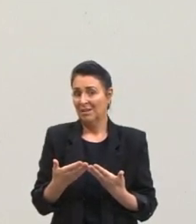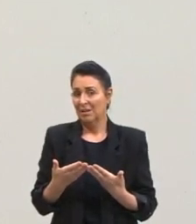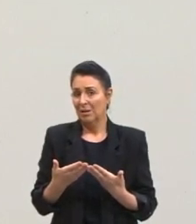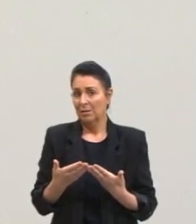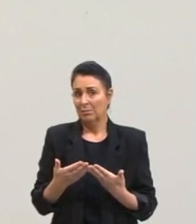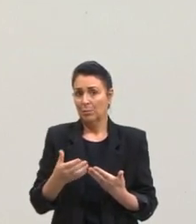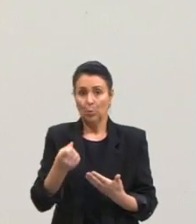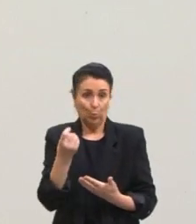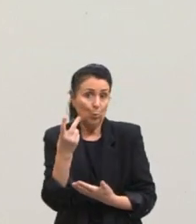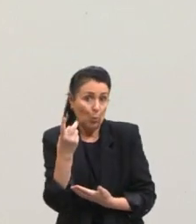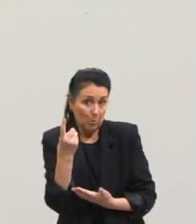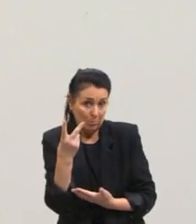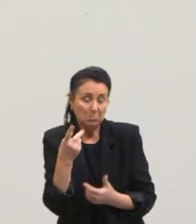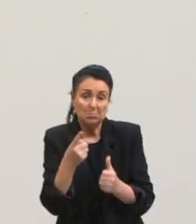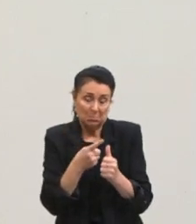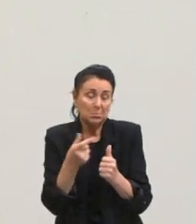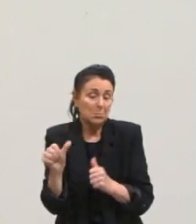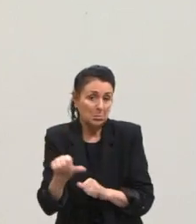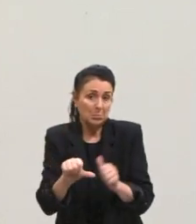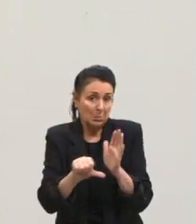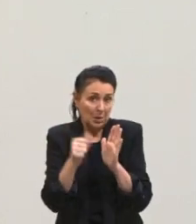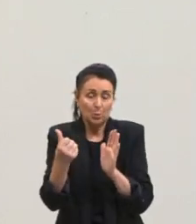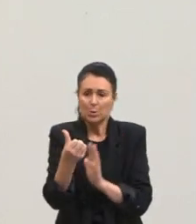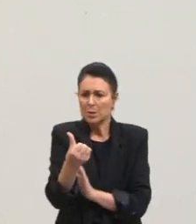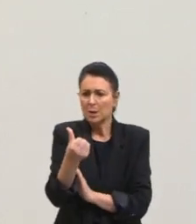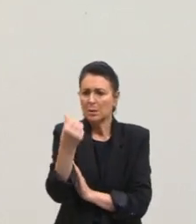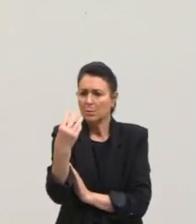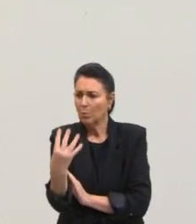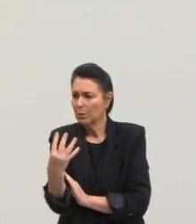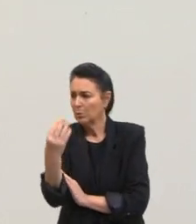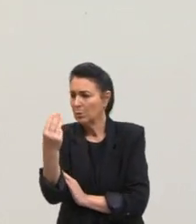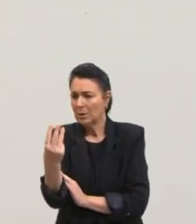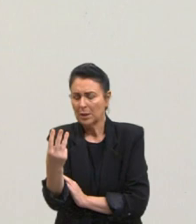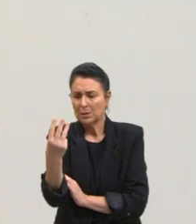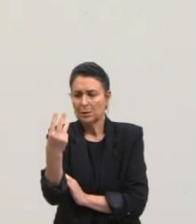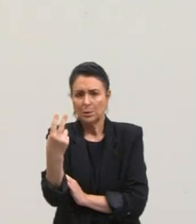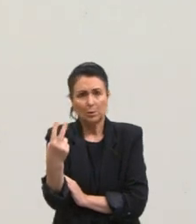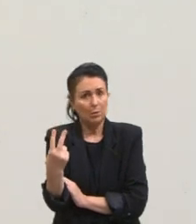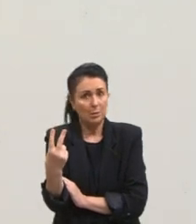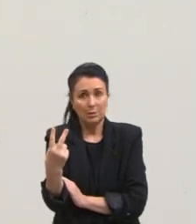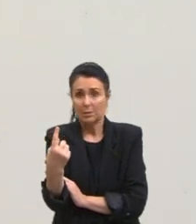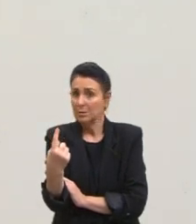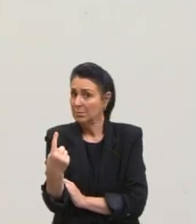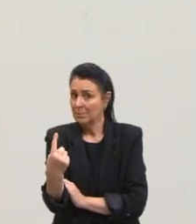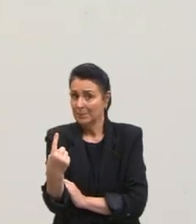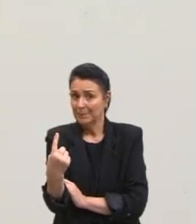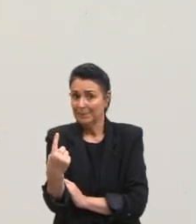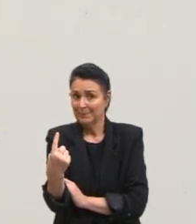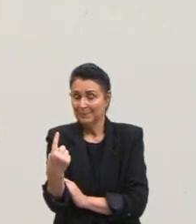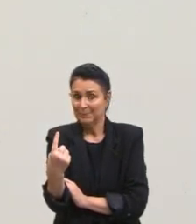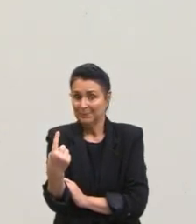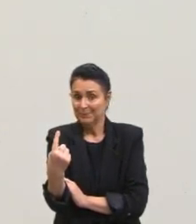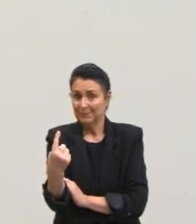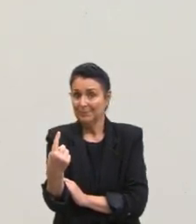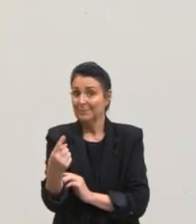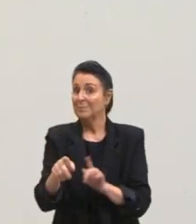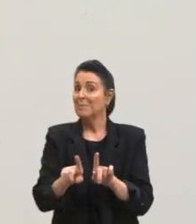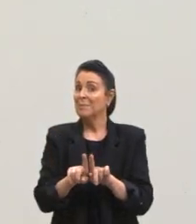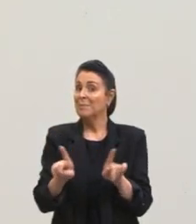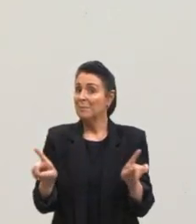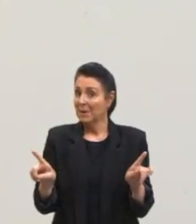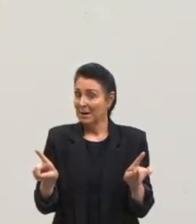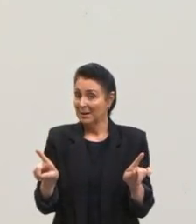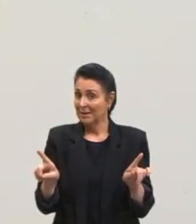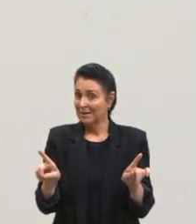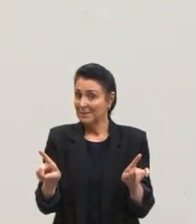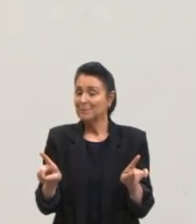em 12 primeiro, claro, 6, 4, 3, 2 e 1. No entanto, o usual